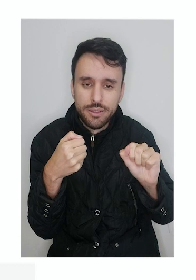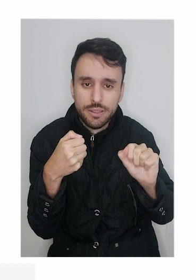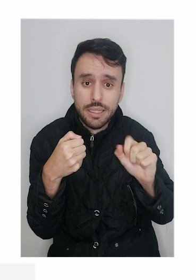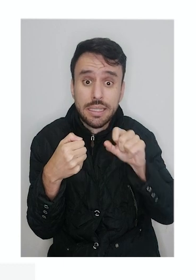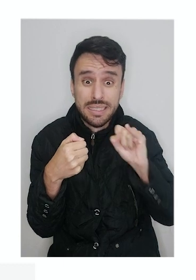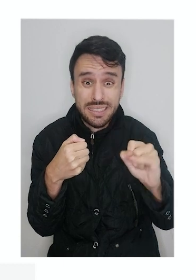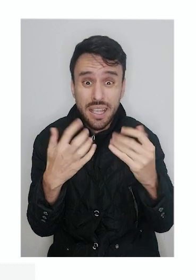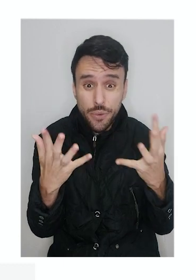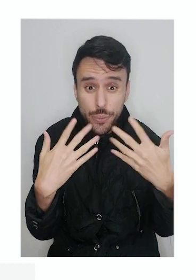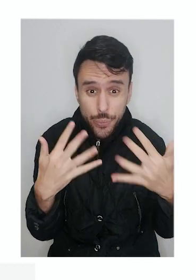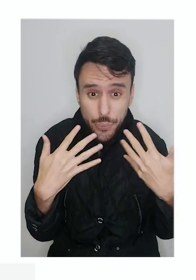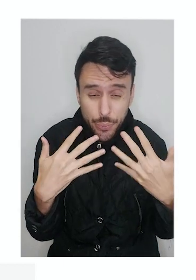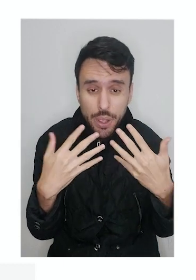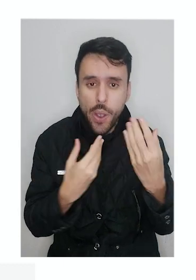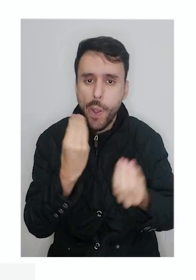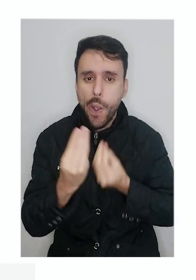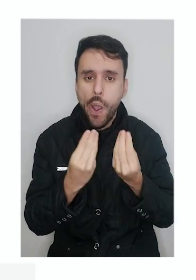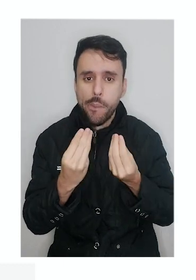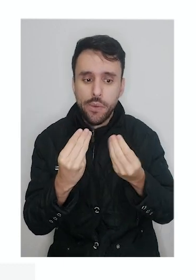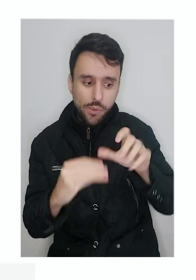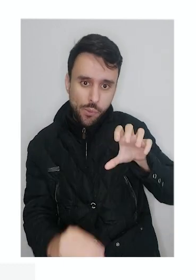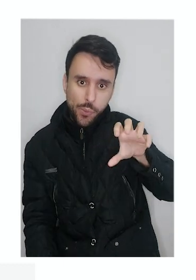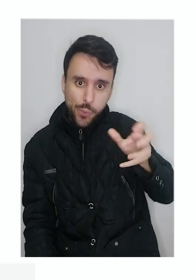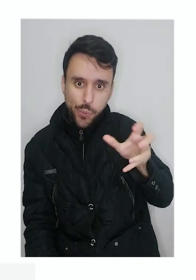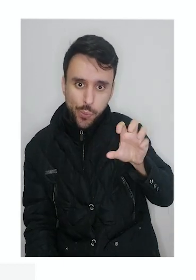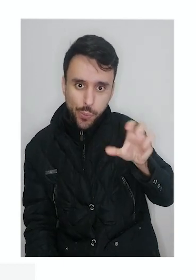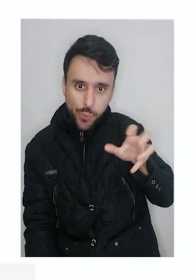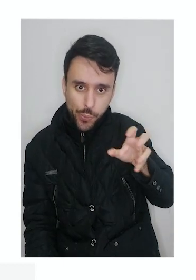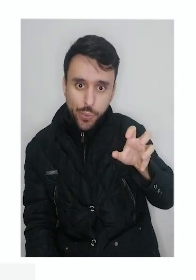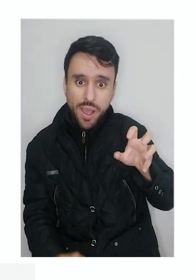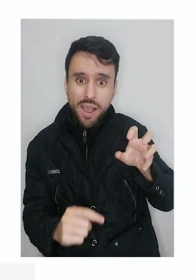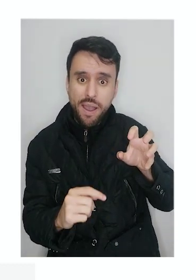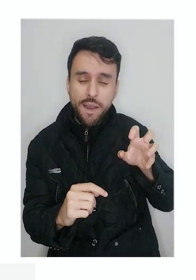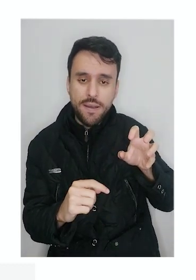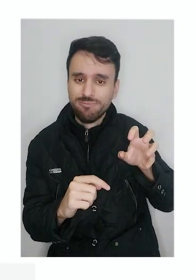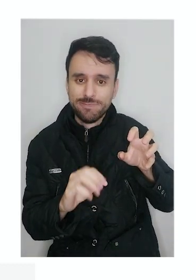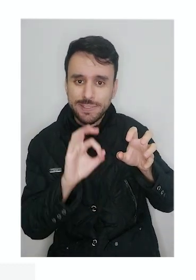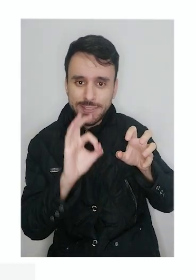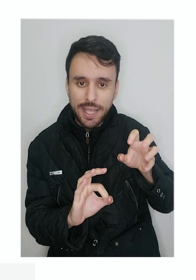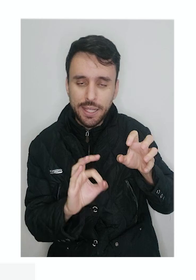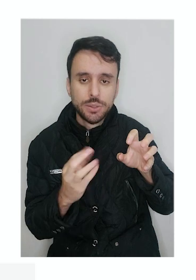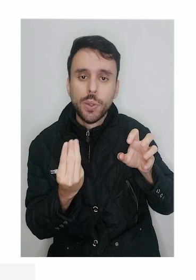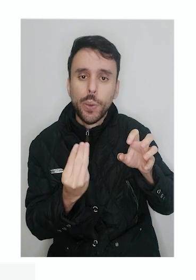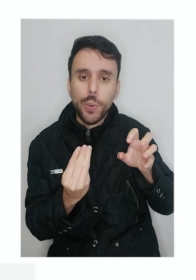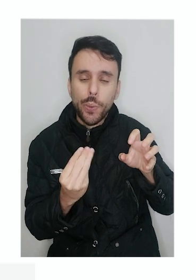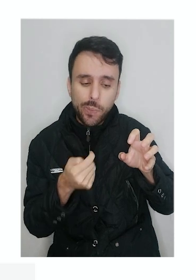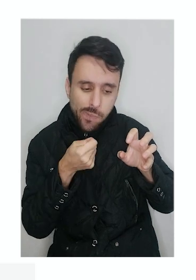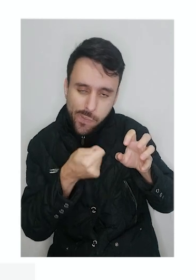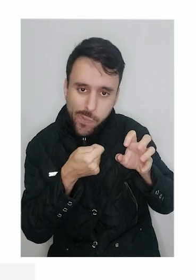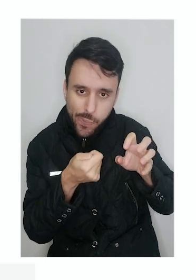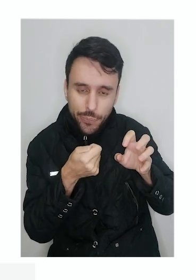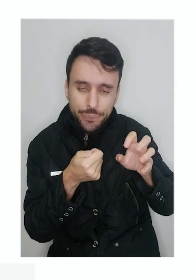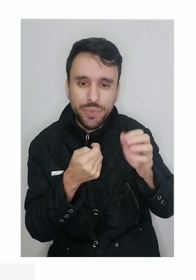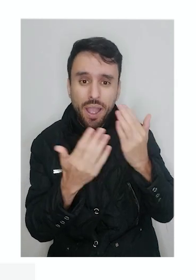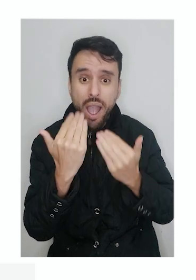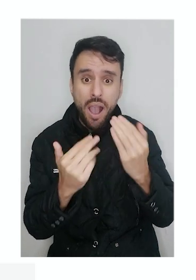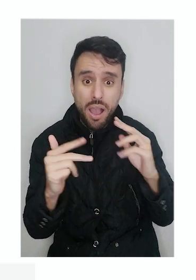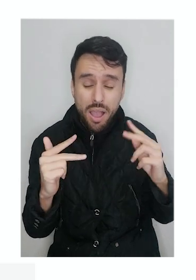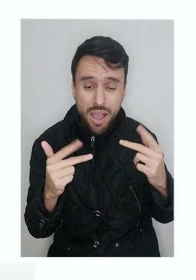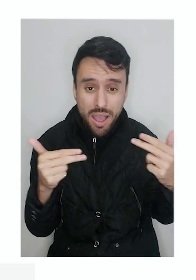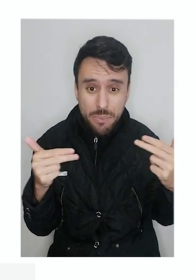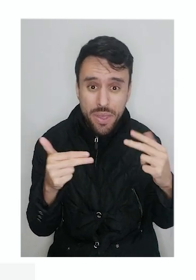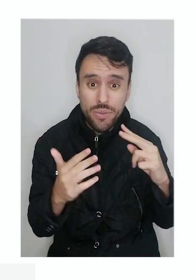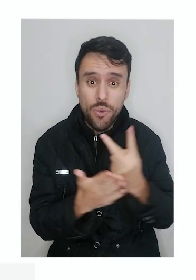muito quente, se você não regular a temperatura da sua geladeira, você pode, com os alimentos, eles